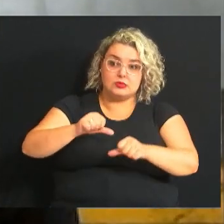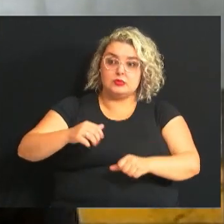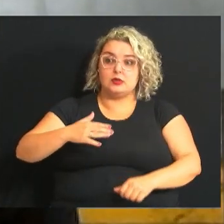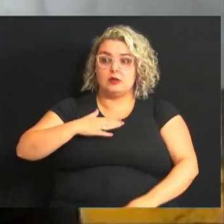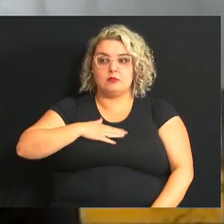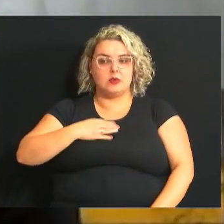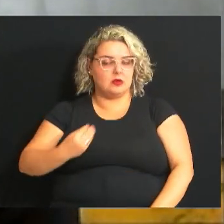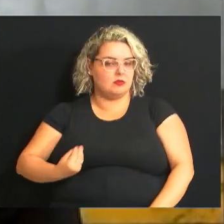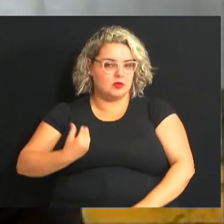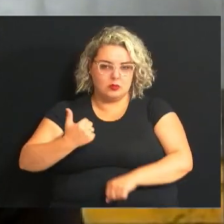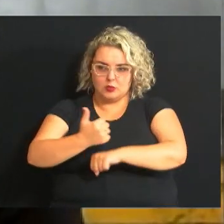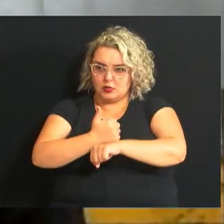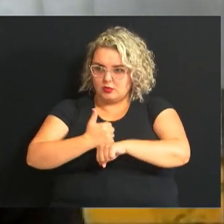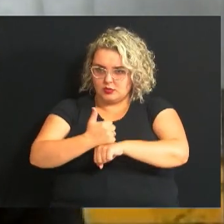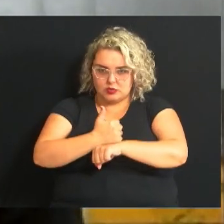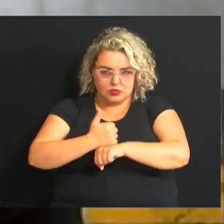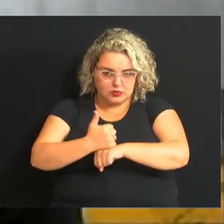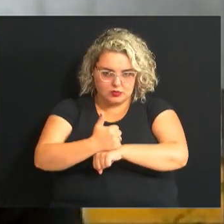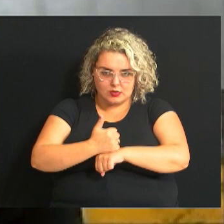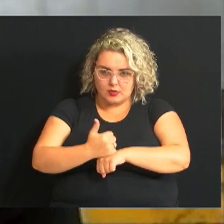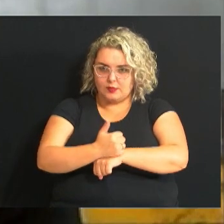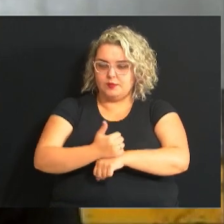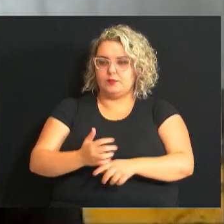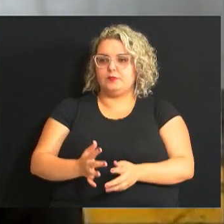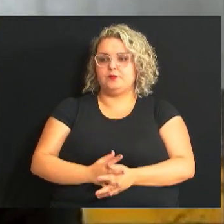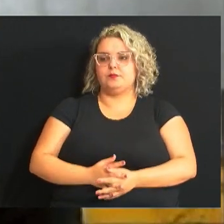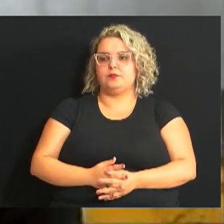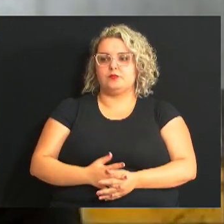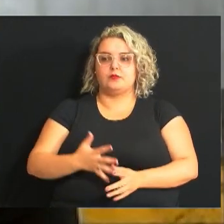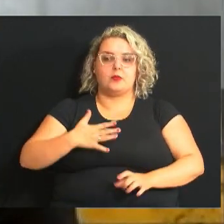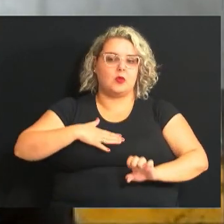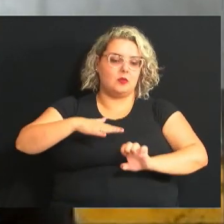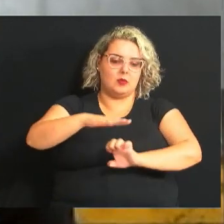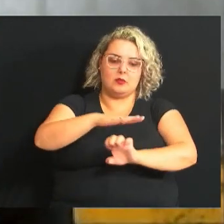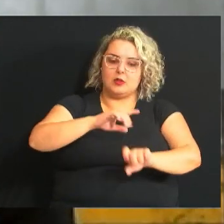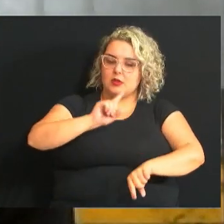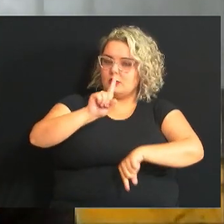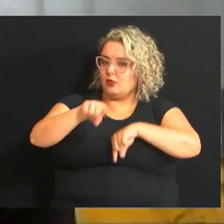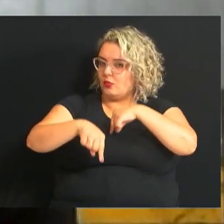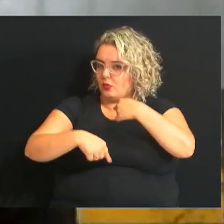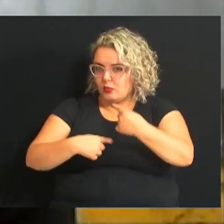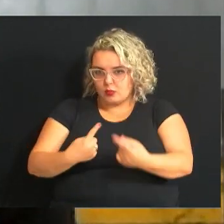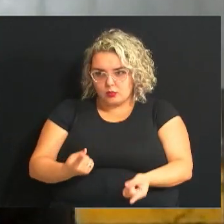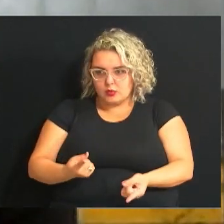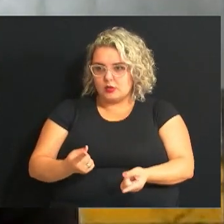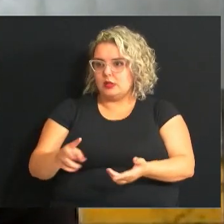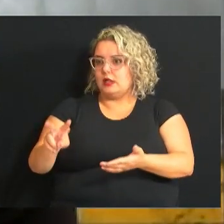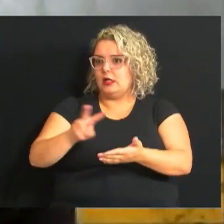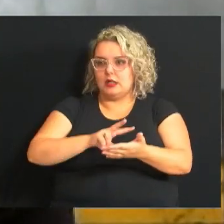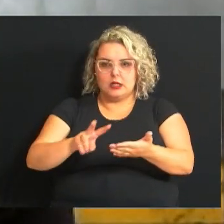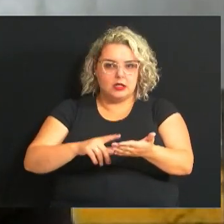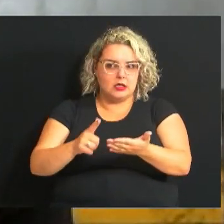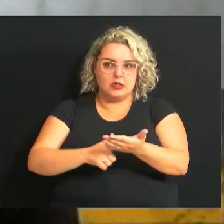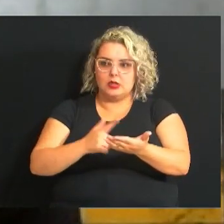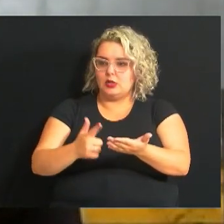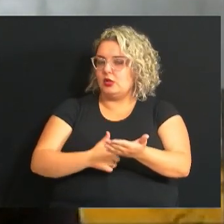profissional. Minha empresa se tornou outra depois que eu comecei a ler livros, biografia de empreendedores.